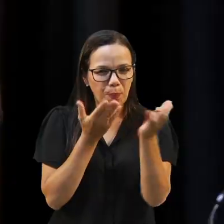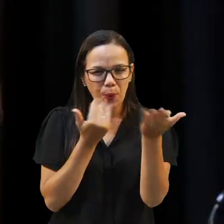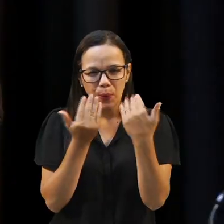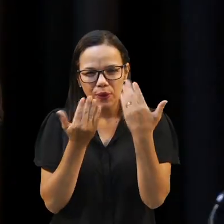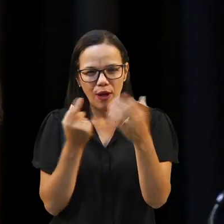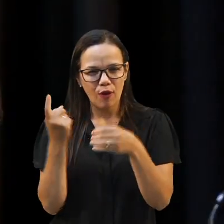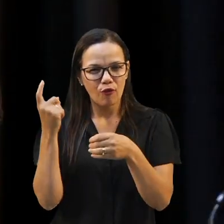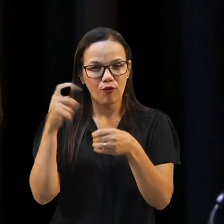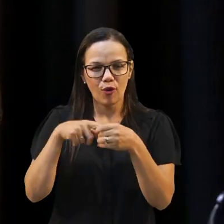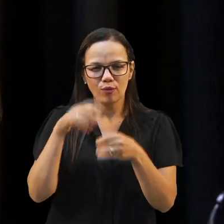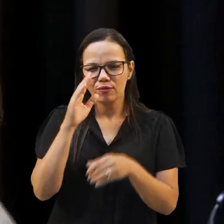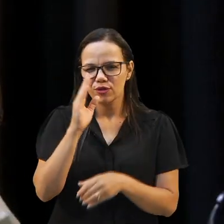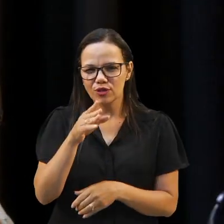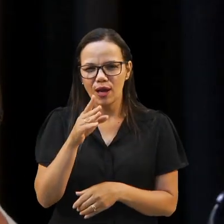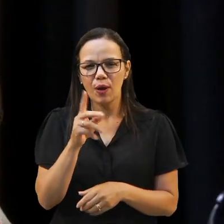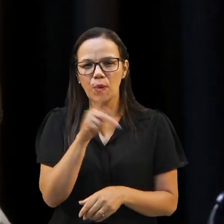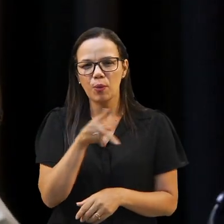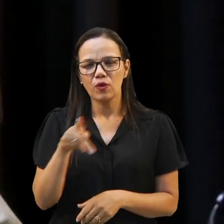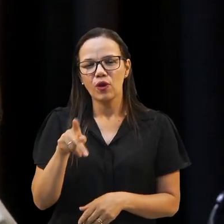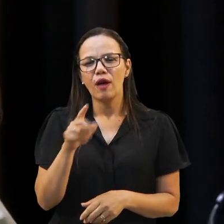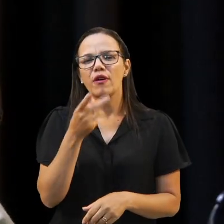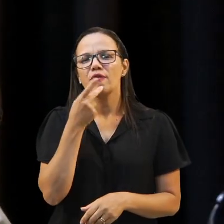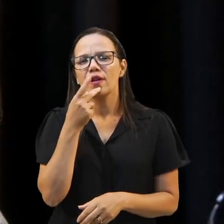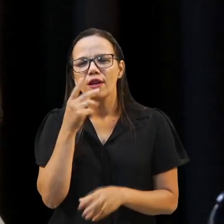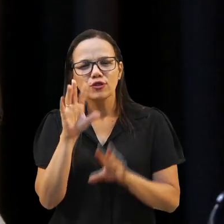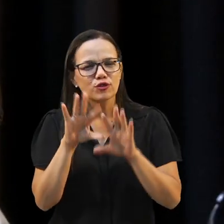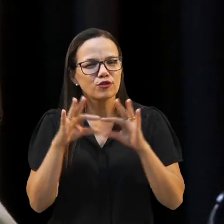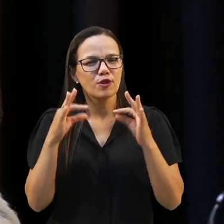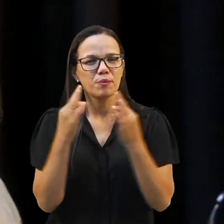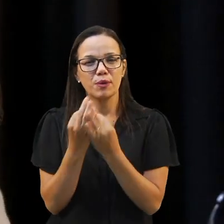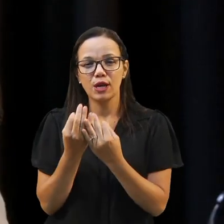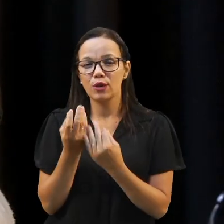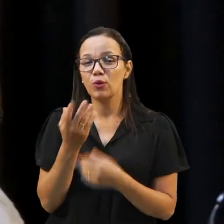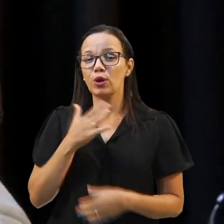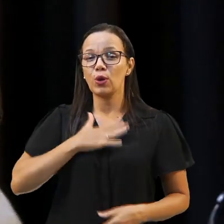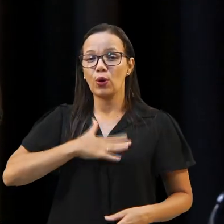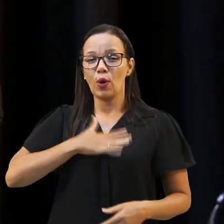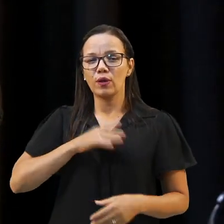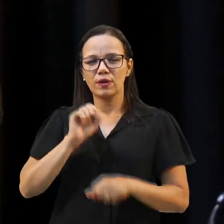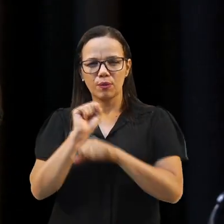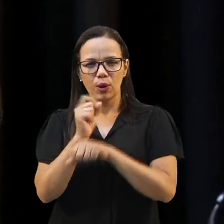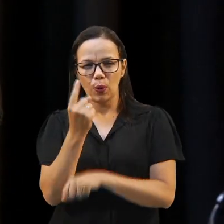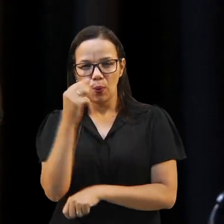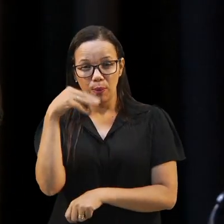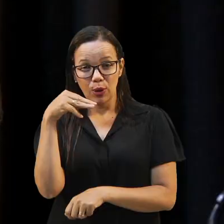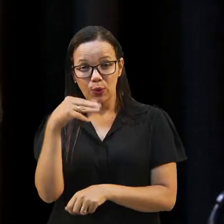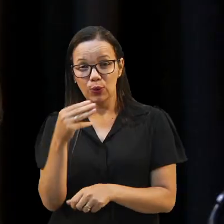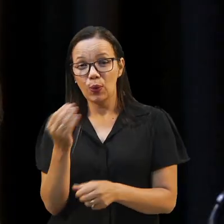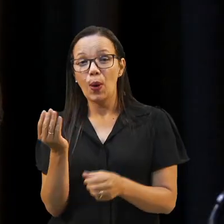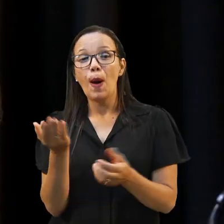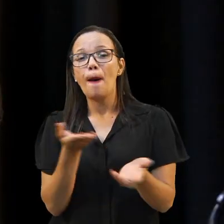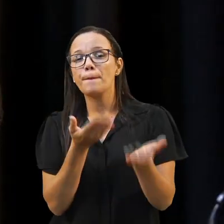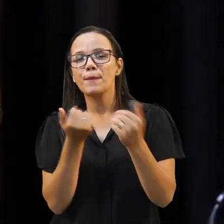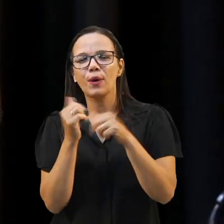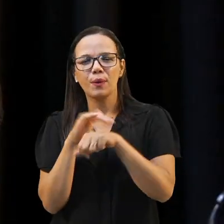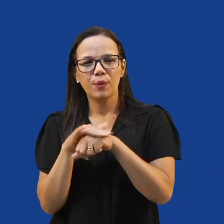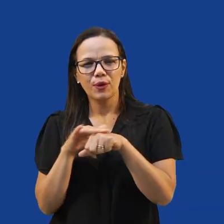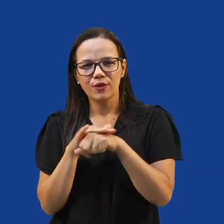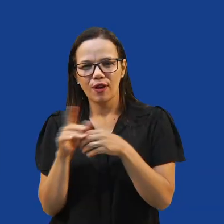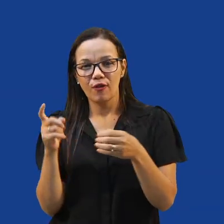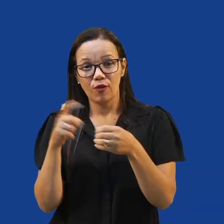pouquinho com o professor Renato Pereira. Aí a gente vai falar de família, de hobbies. Aguarde um minutinho. Bora Prosear, volta